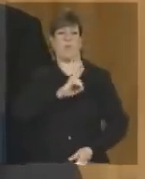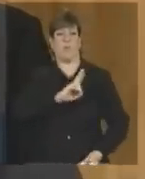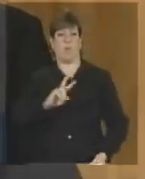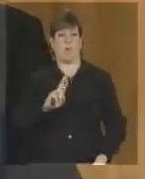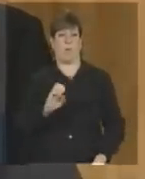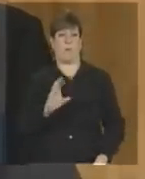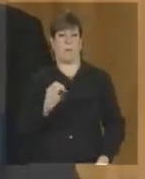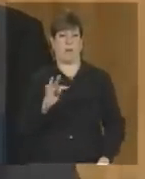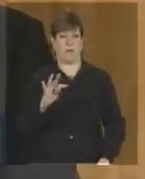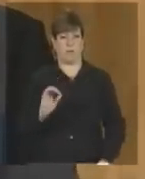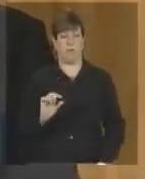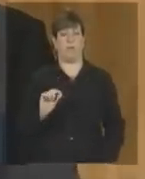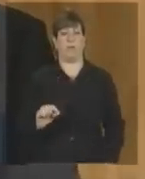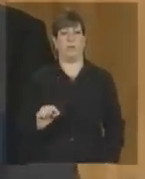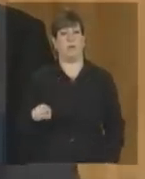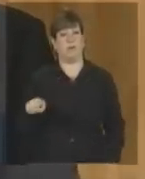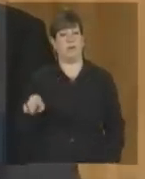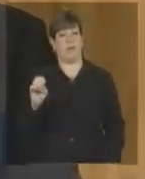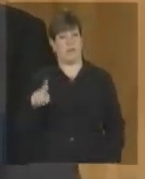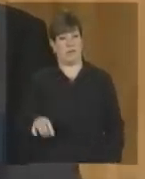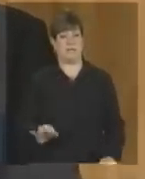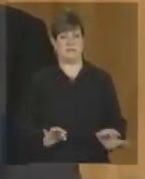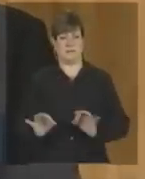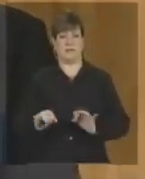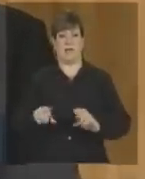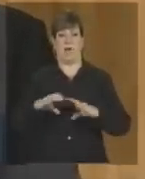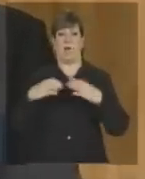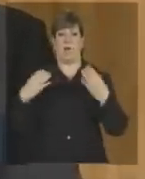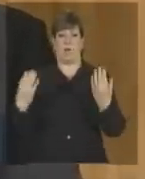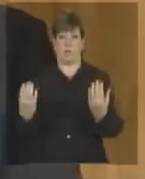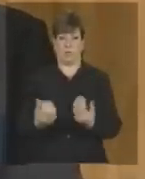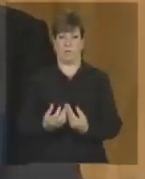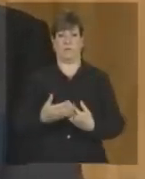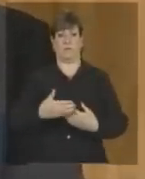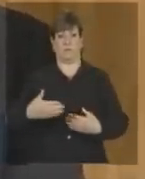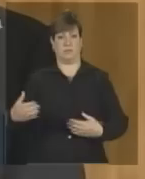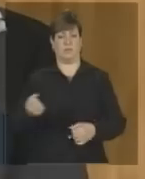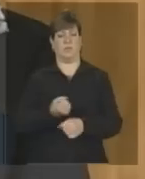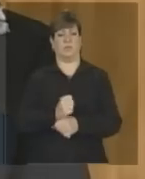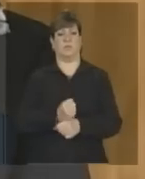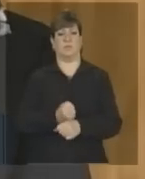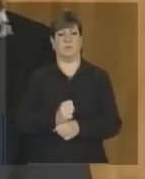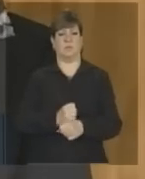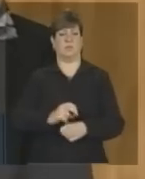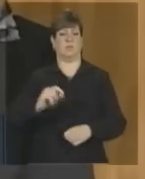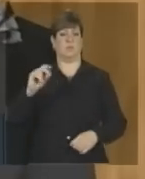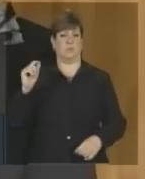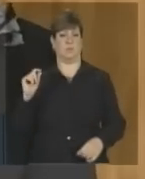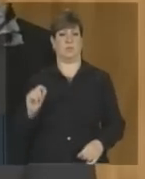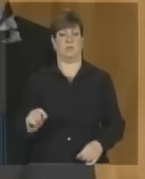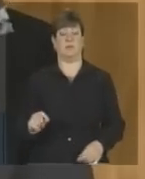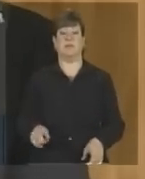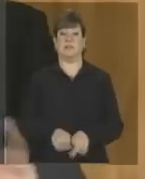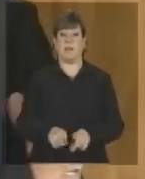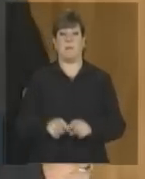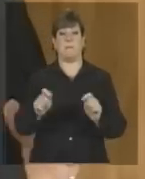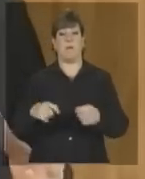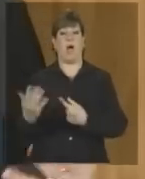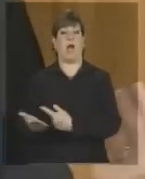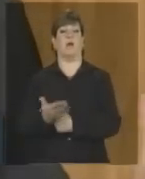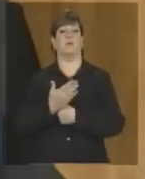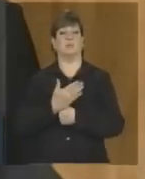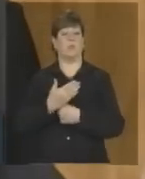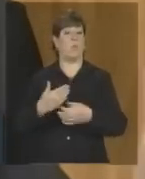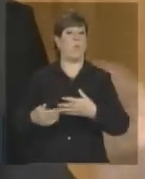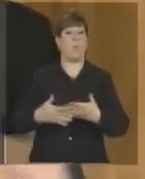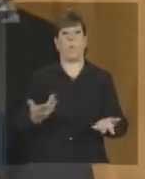nome, que está planejando essa conferência por vários anos e que também vai poder nos ajudar a responder